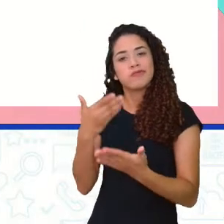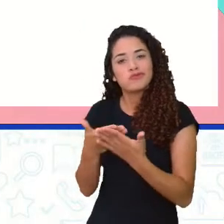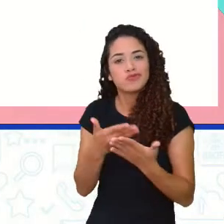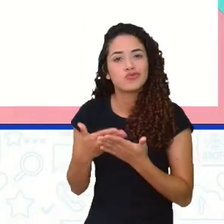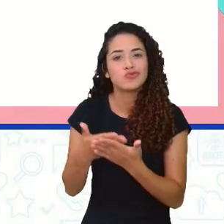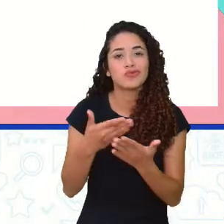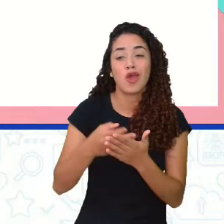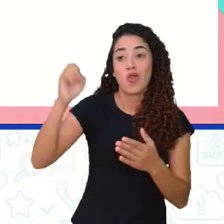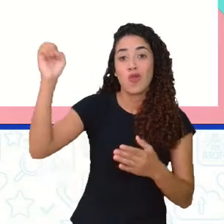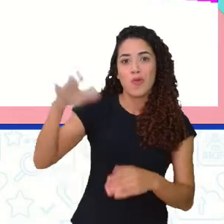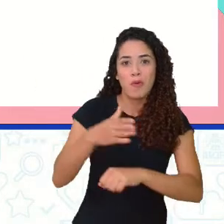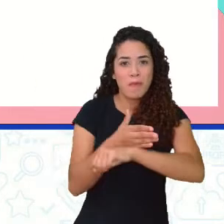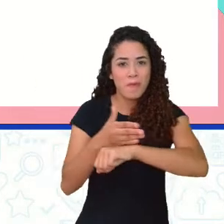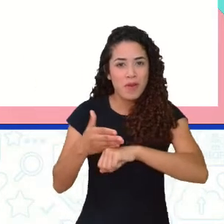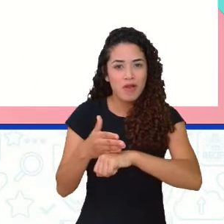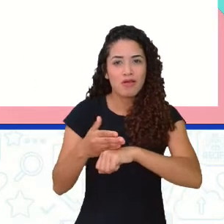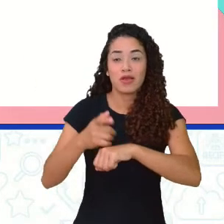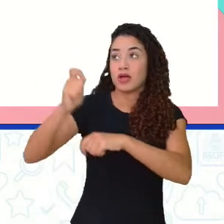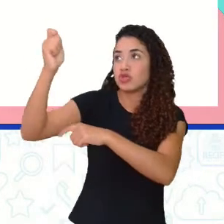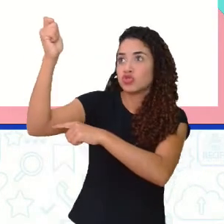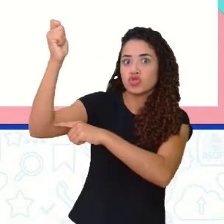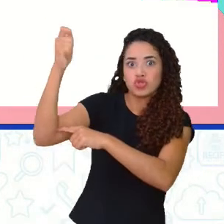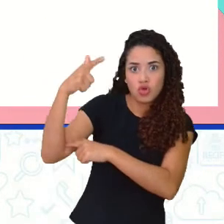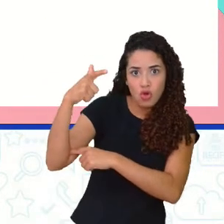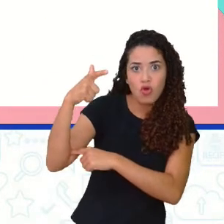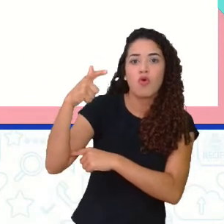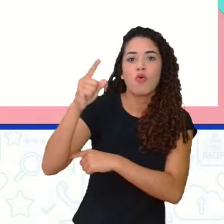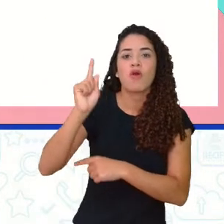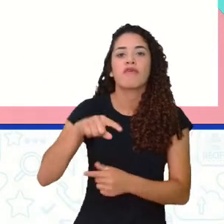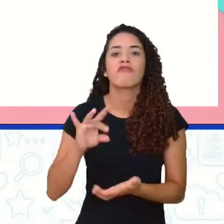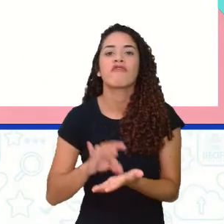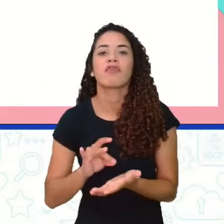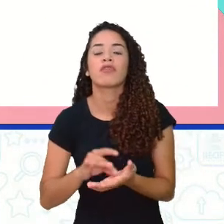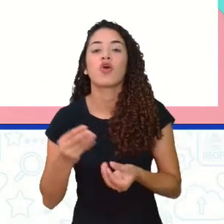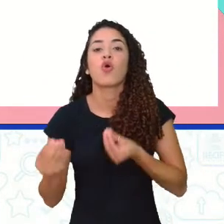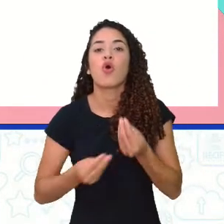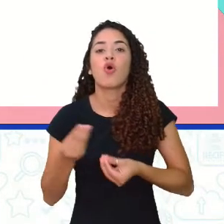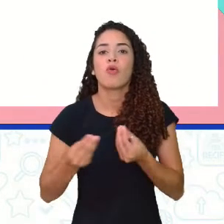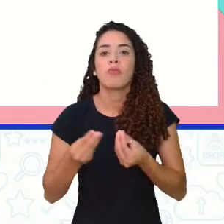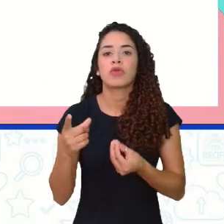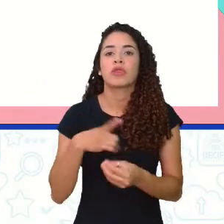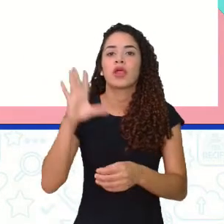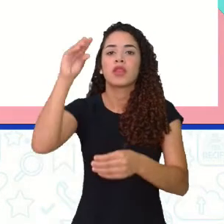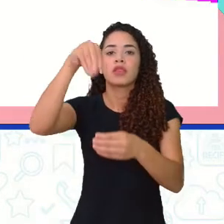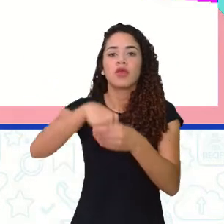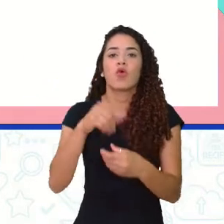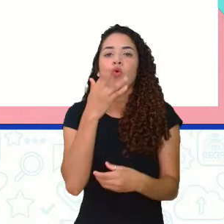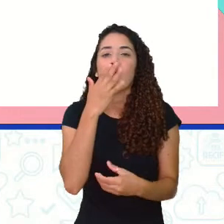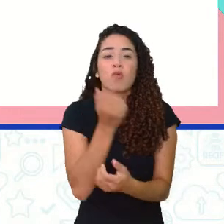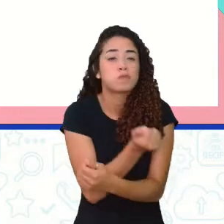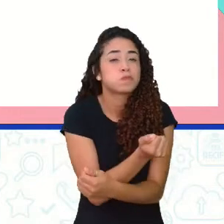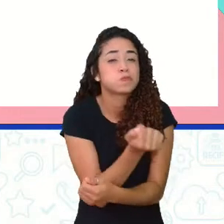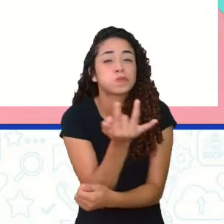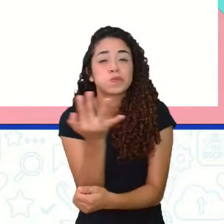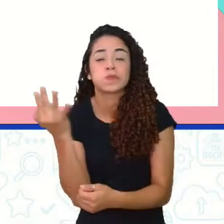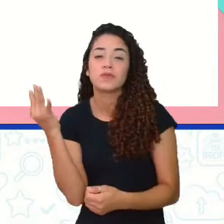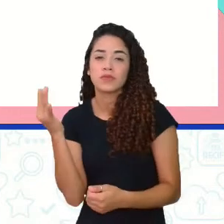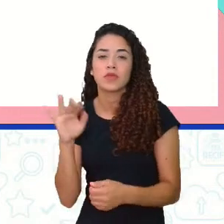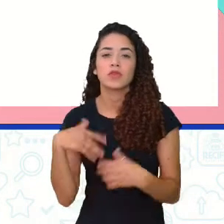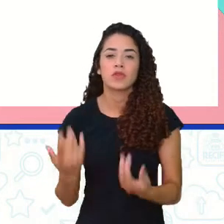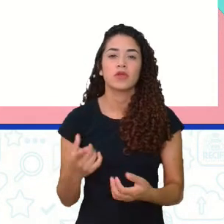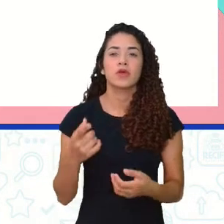luz branca emitida pelo Sol é, na verdade, uma luz composta de várias cores. Então, aqui a gente está com